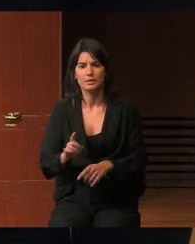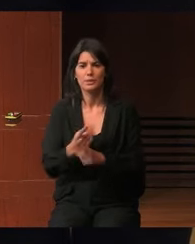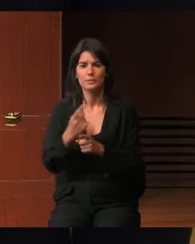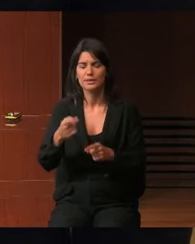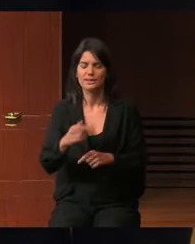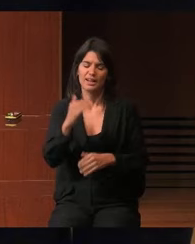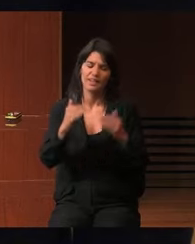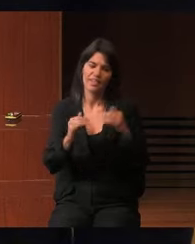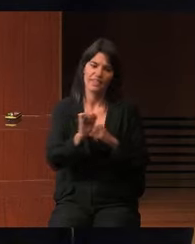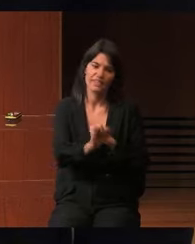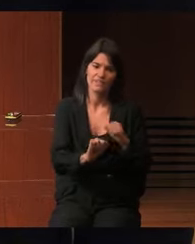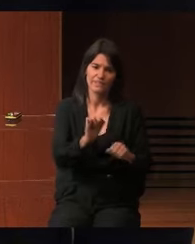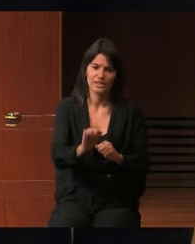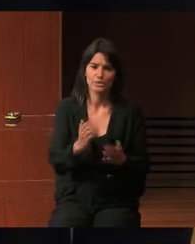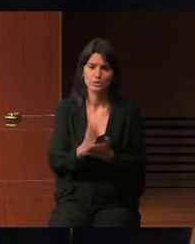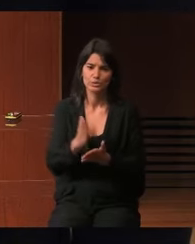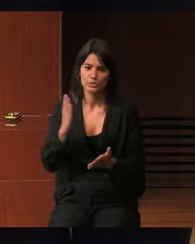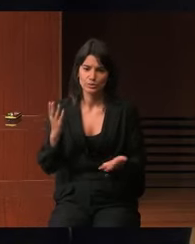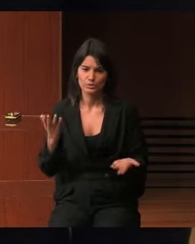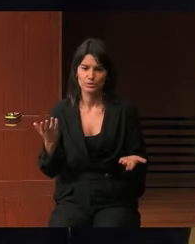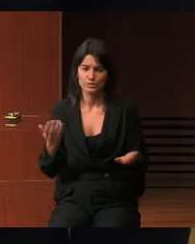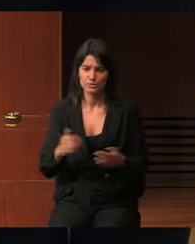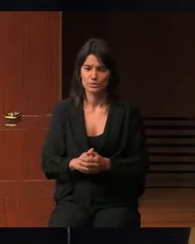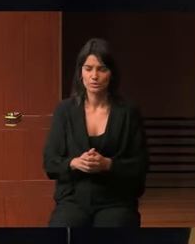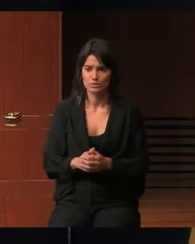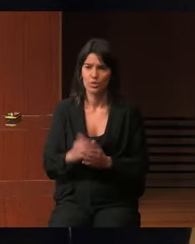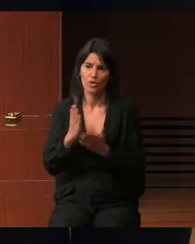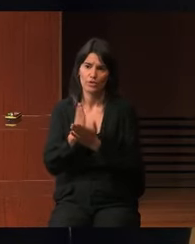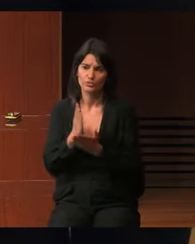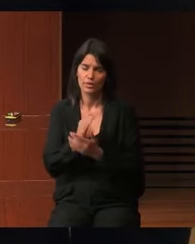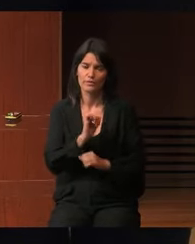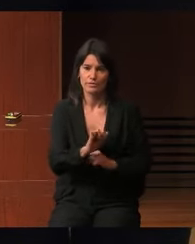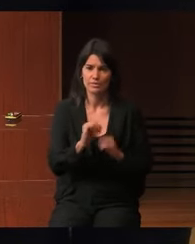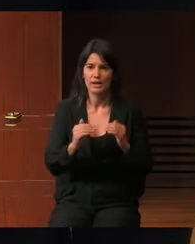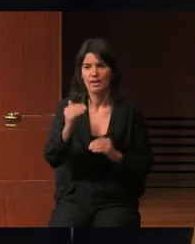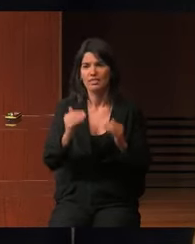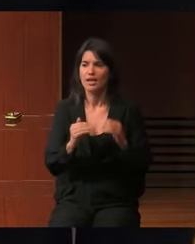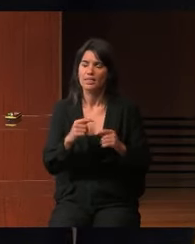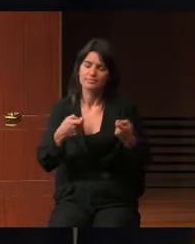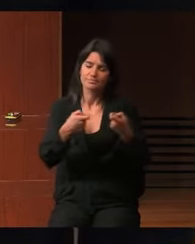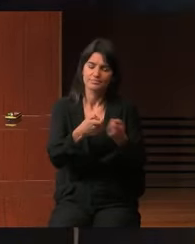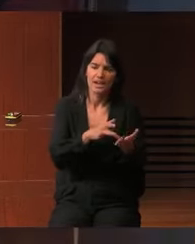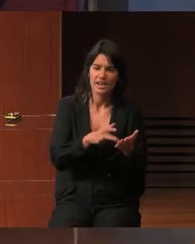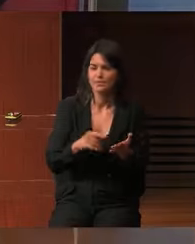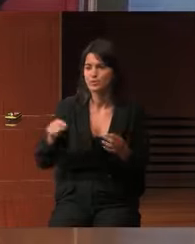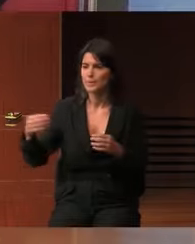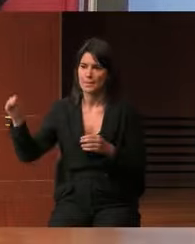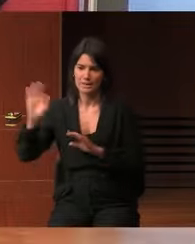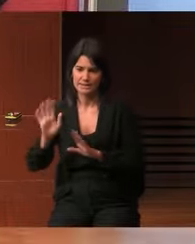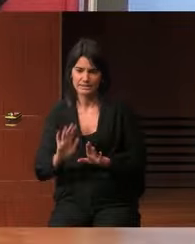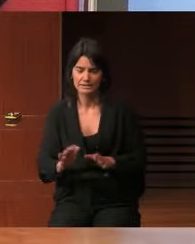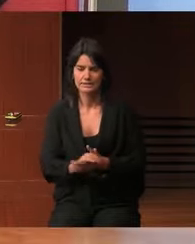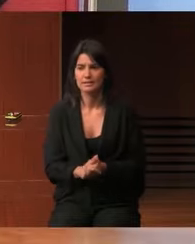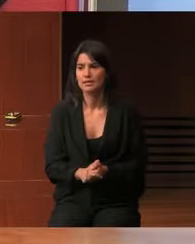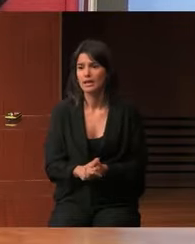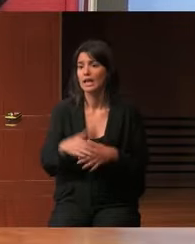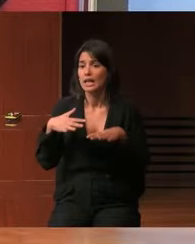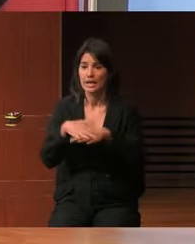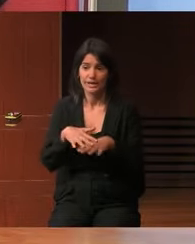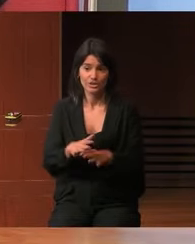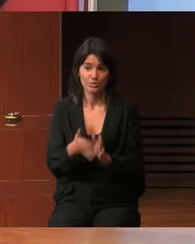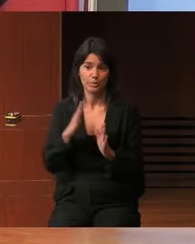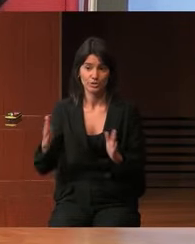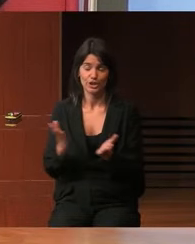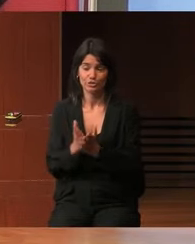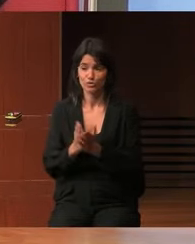faixa etária ou de ano de escolaridade, não é? Portanto, poder haver... há vários interlocutores da rede de bibliotecas escolares